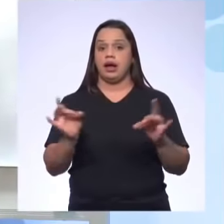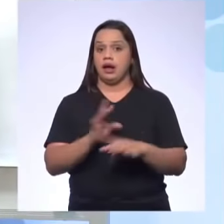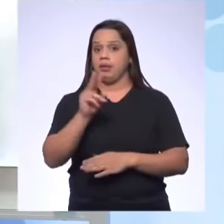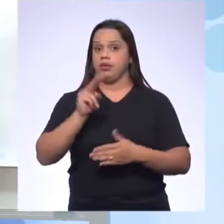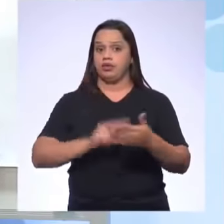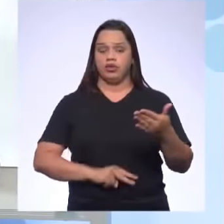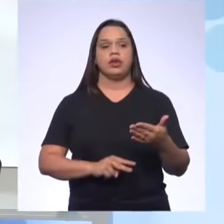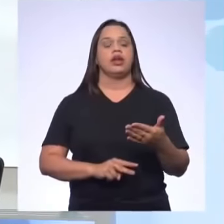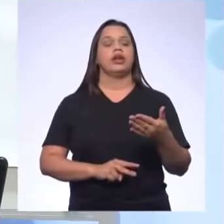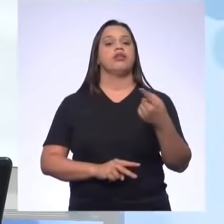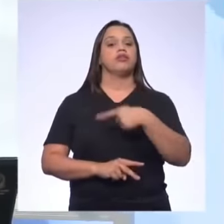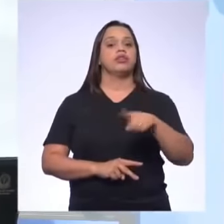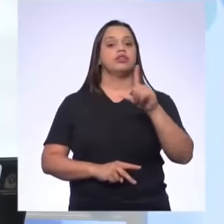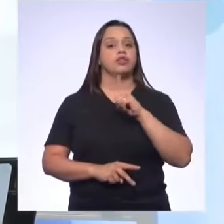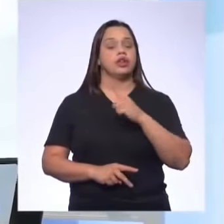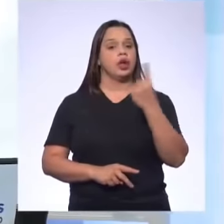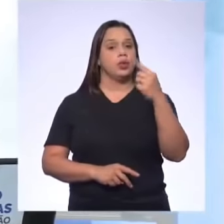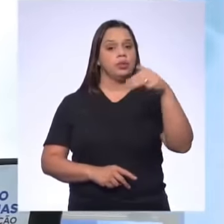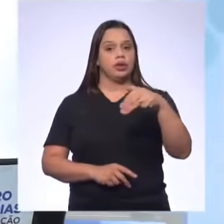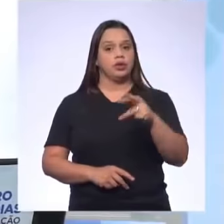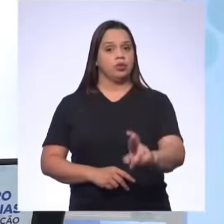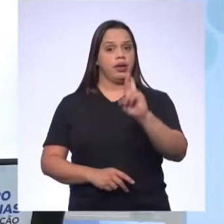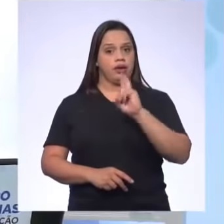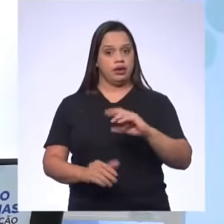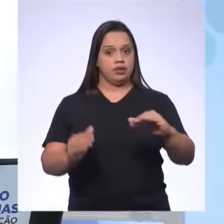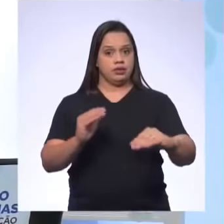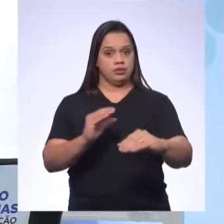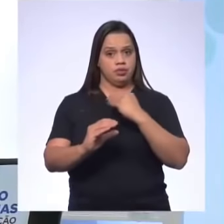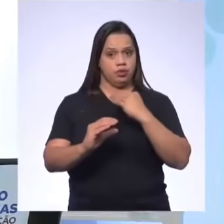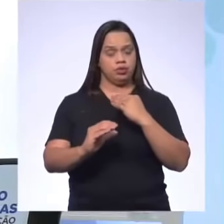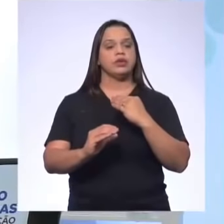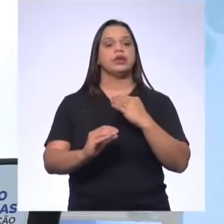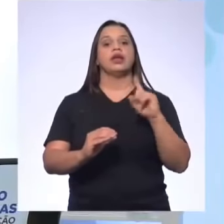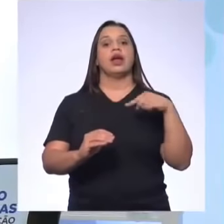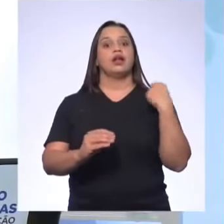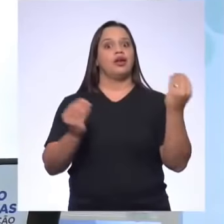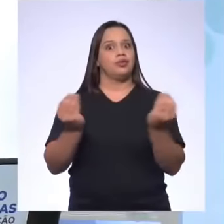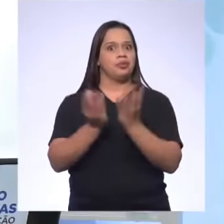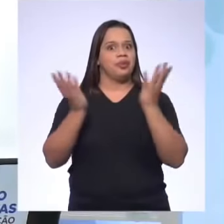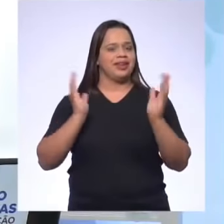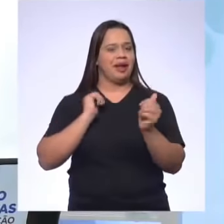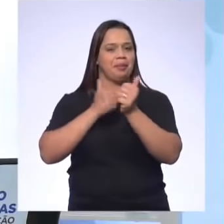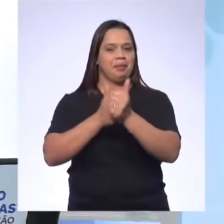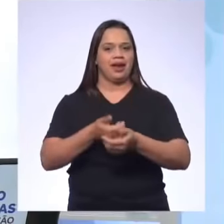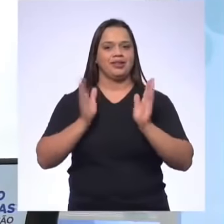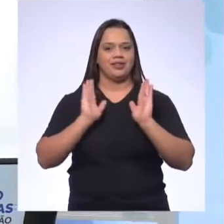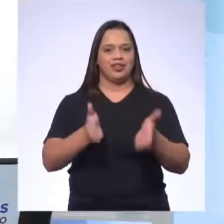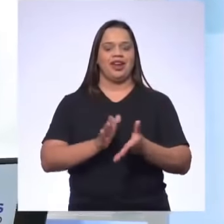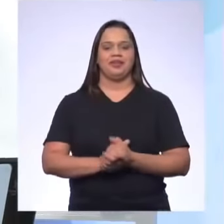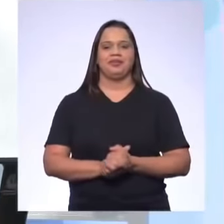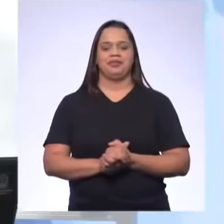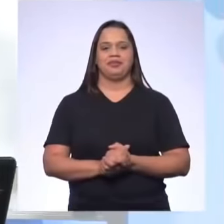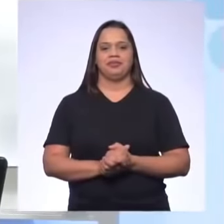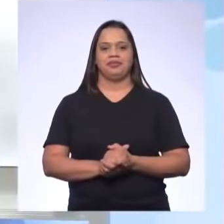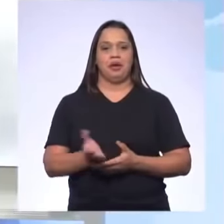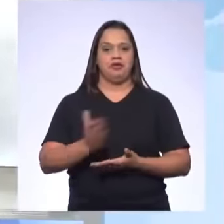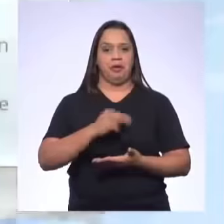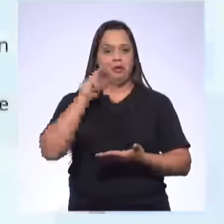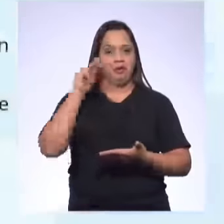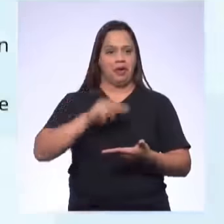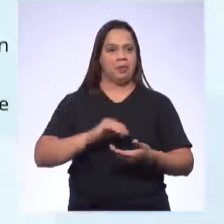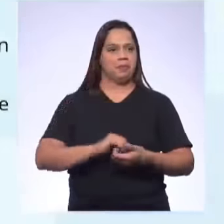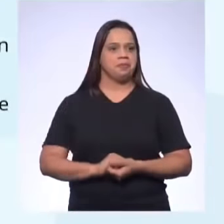do texto, vocês terão 1 minuto para você responder e a nossa surpresa está chegando aí, está quase perto, tá bom? Então, vamos lá, por